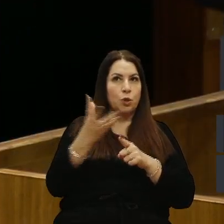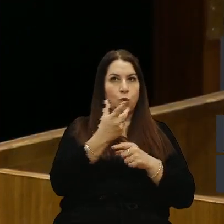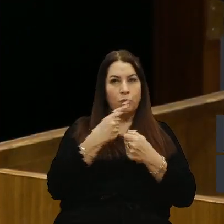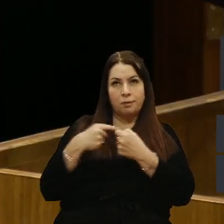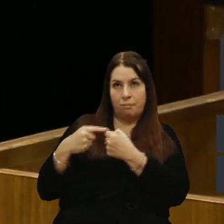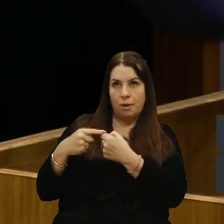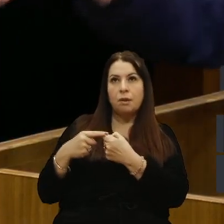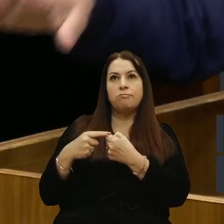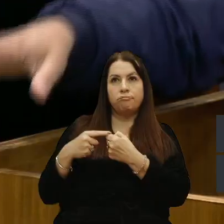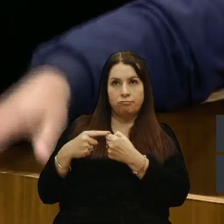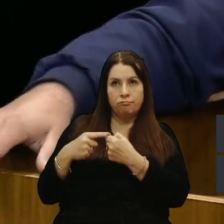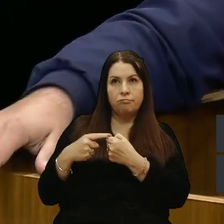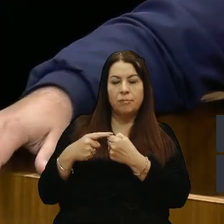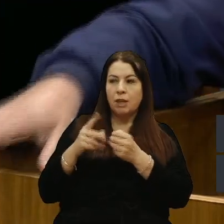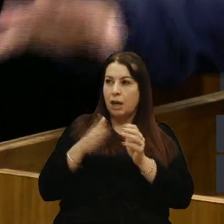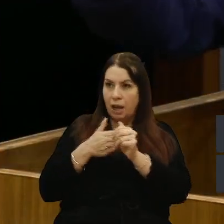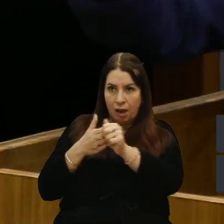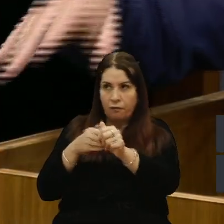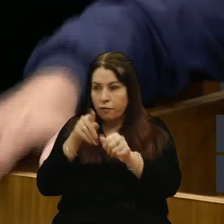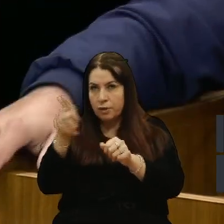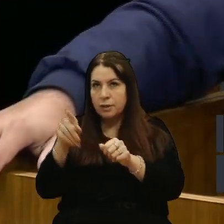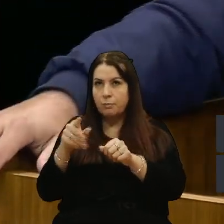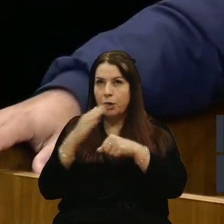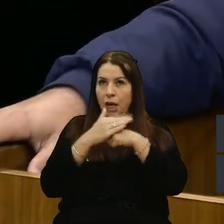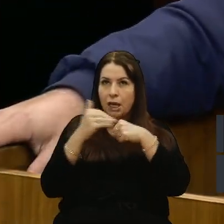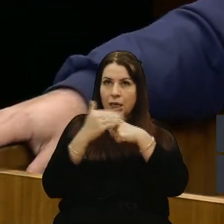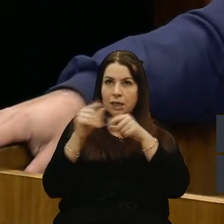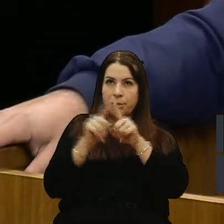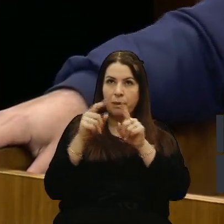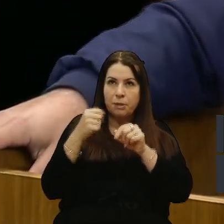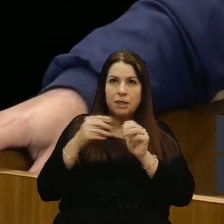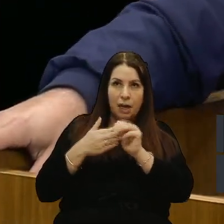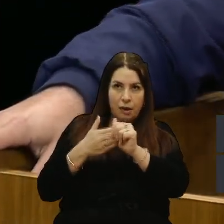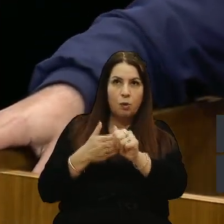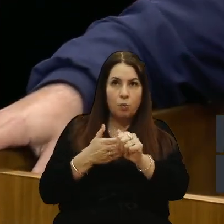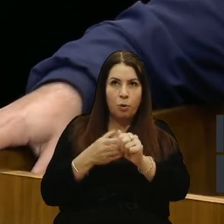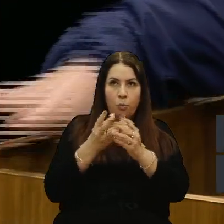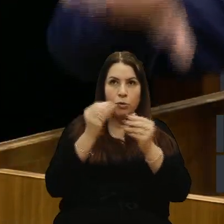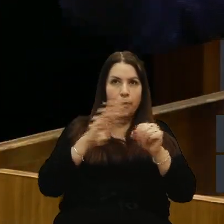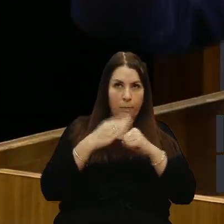cidade e leva vocês lá, até porque ela é querida também, se precisar ela leva vocês num